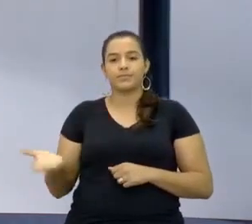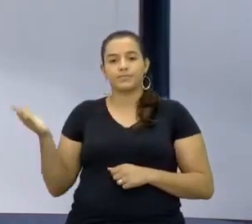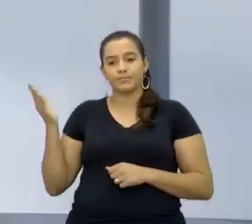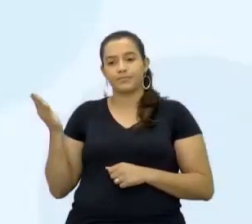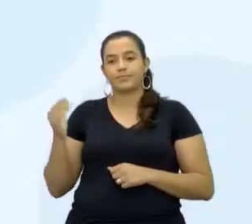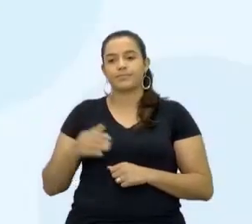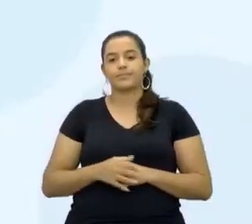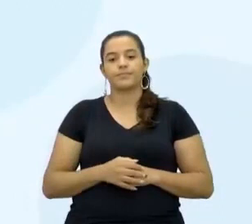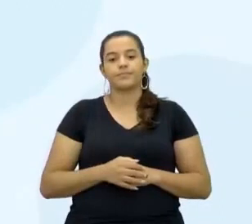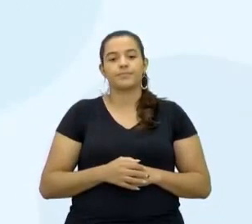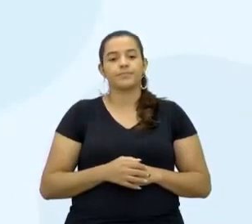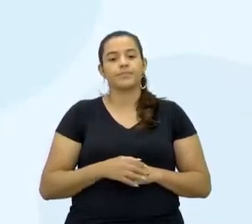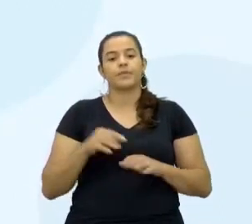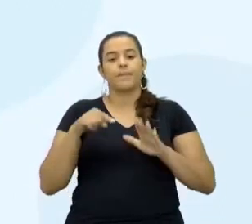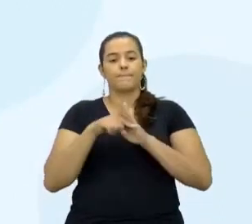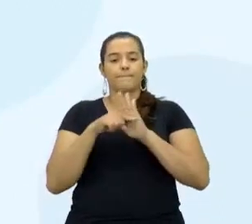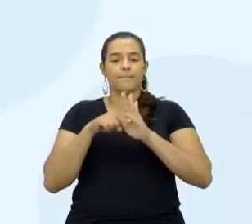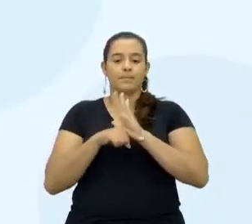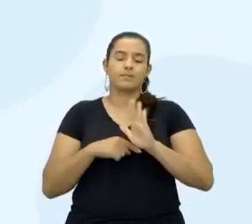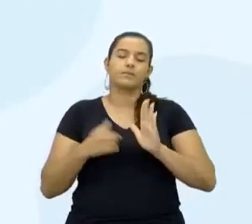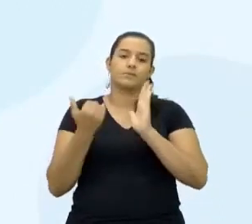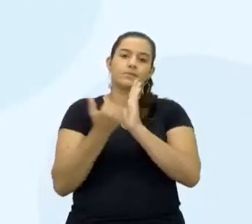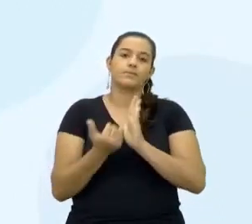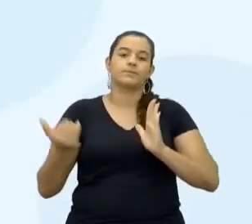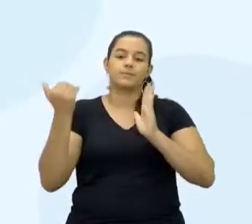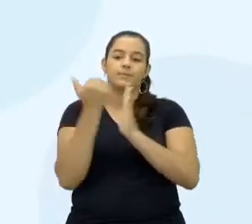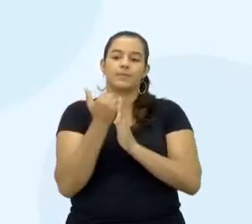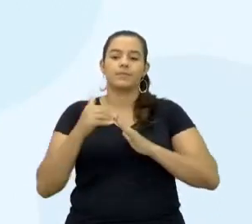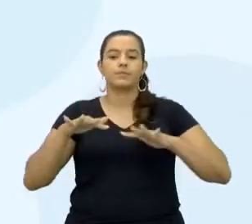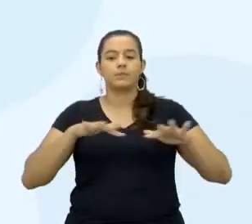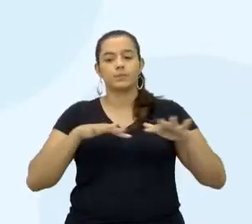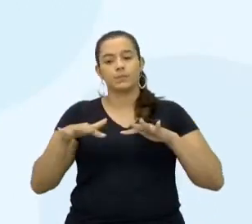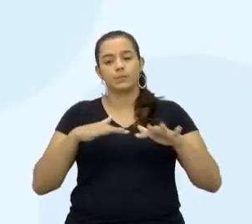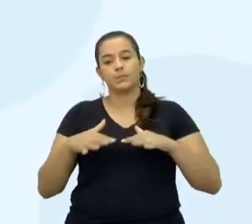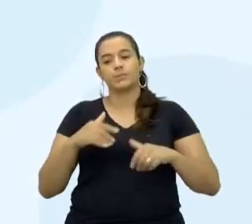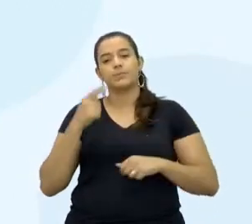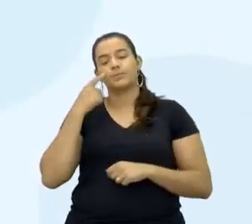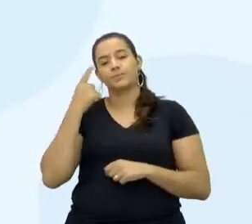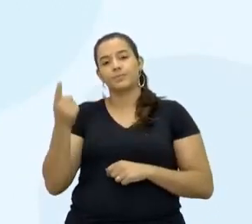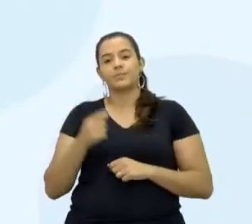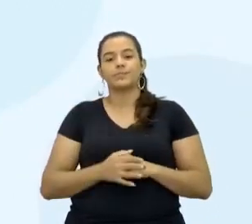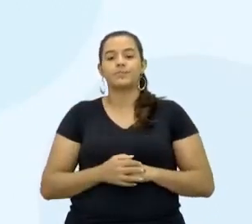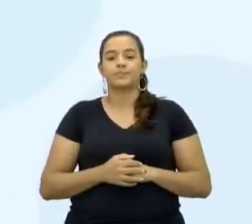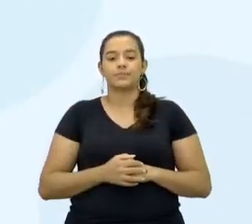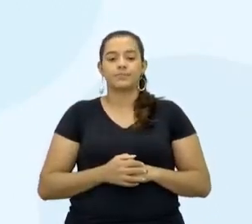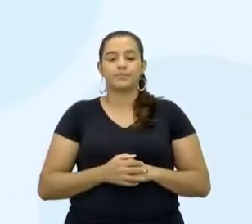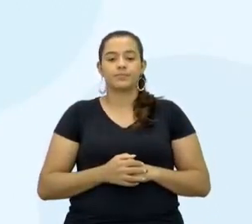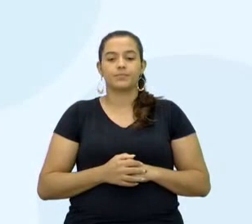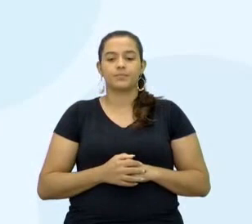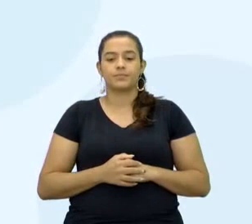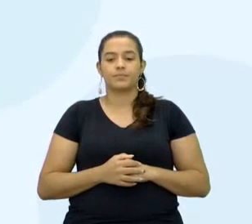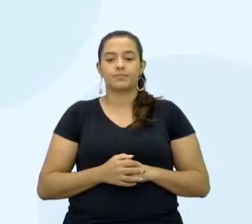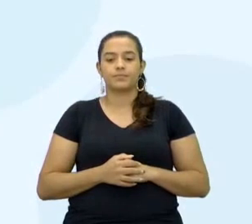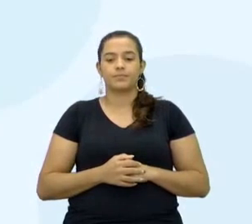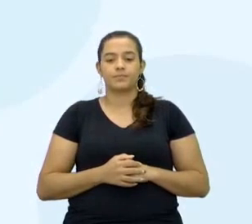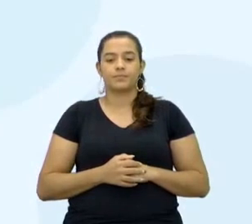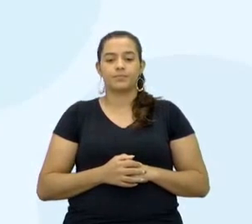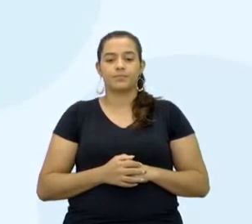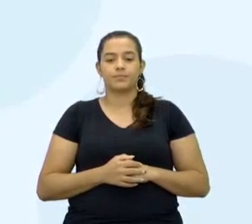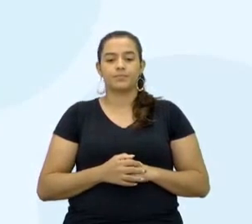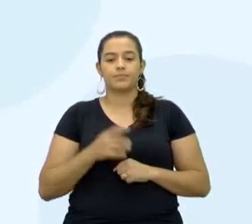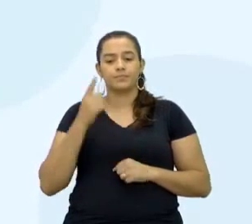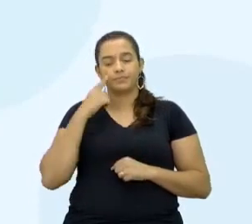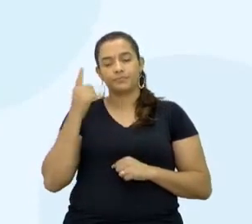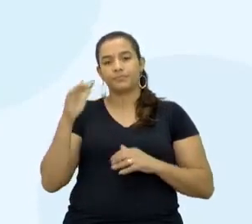para você. Pesquise mais então sobre esse movimento retilíneo uniformemente variado, ou desculpe, retilíneo uniforme,